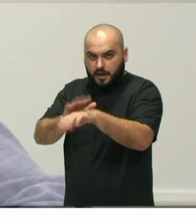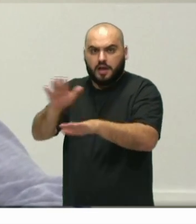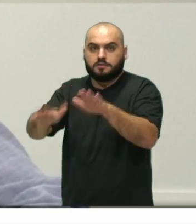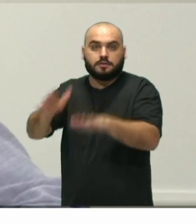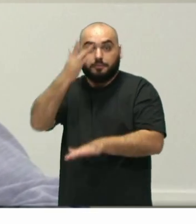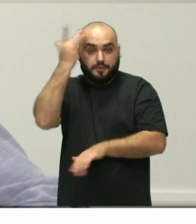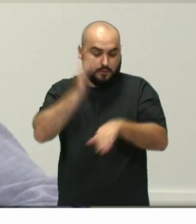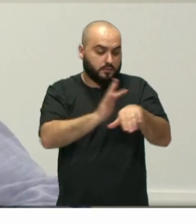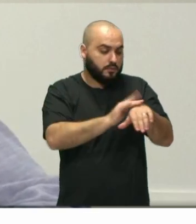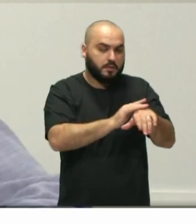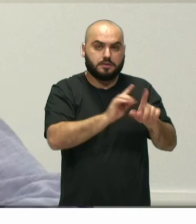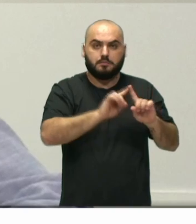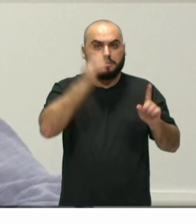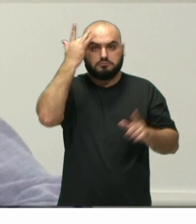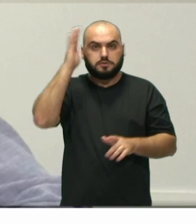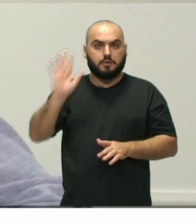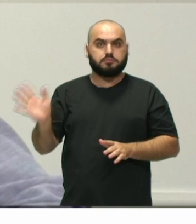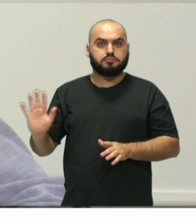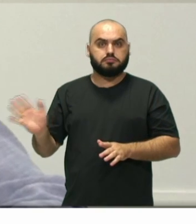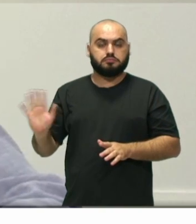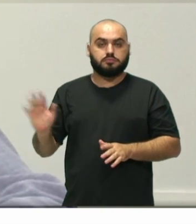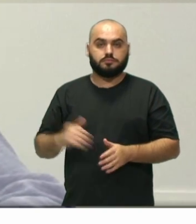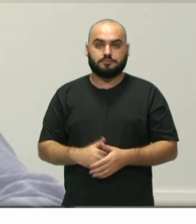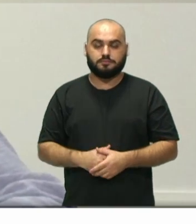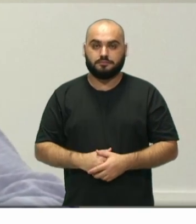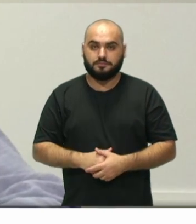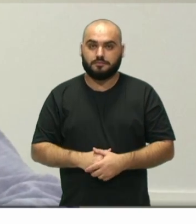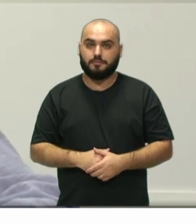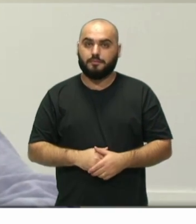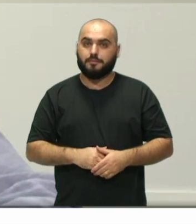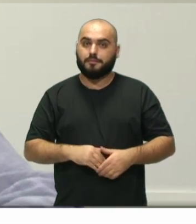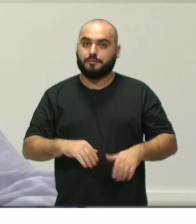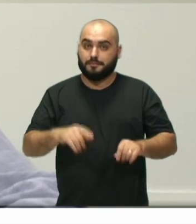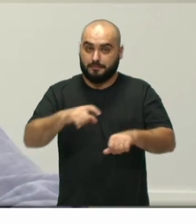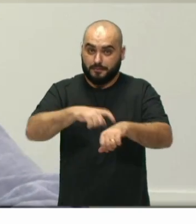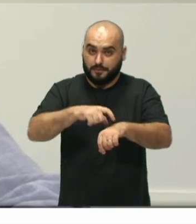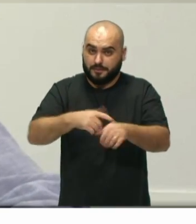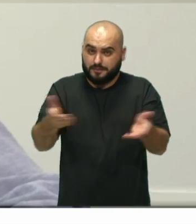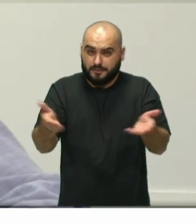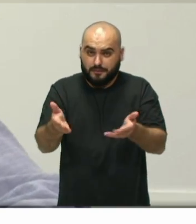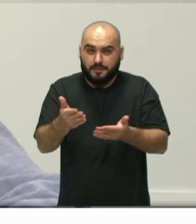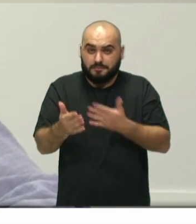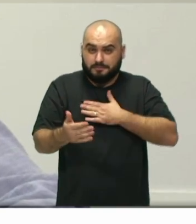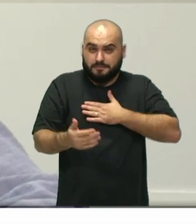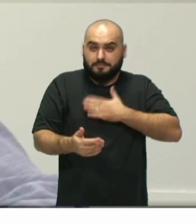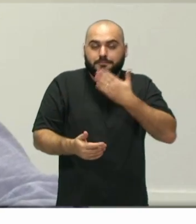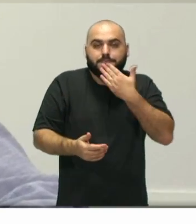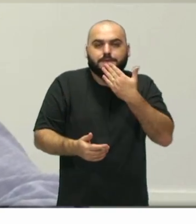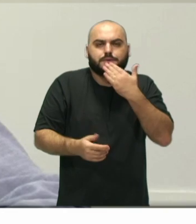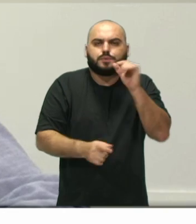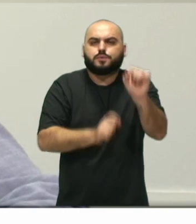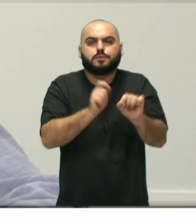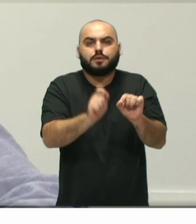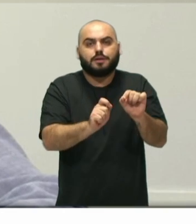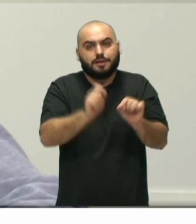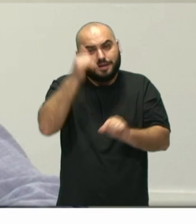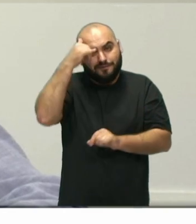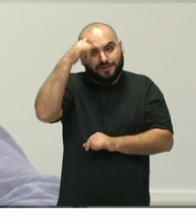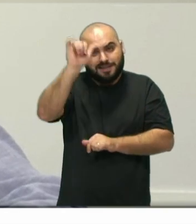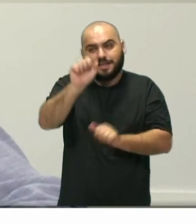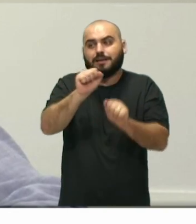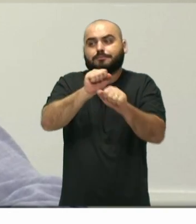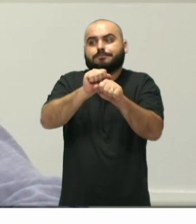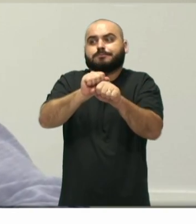contaminada e não sabe. Nesse momento, a nossa atenção é justamente, o meu pedido vem na questão da transmissão. Nós precisamos baixar a